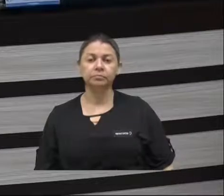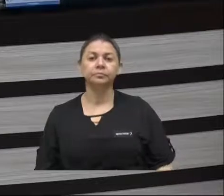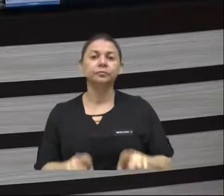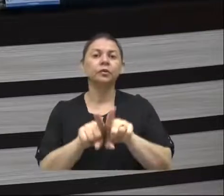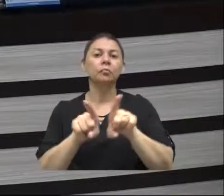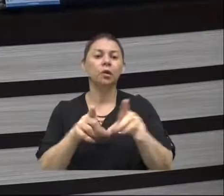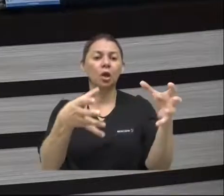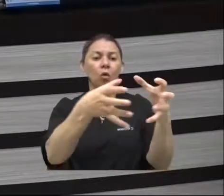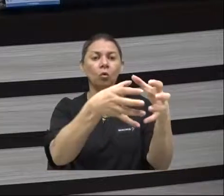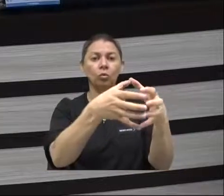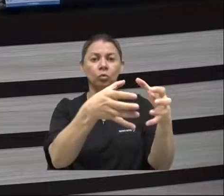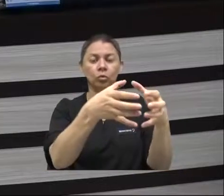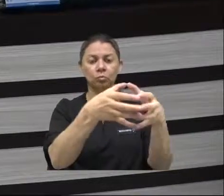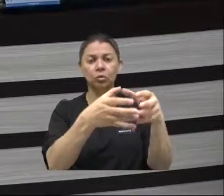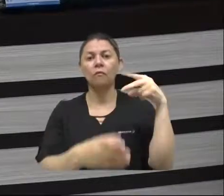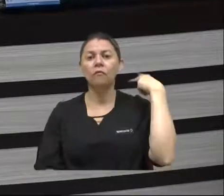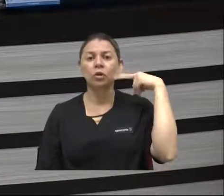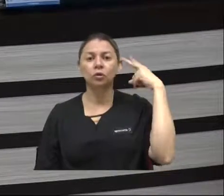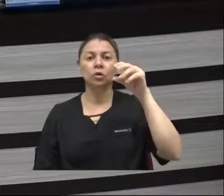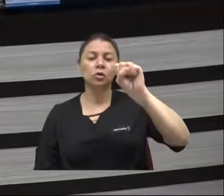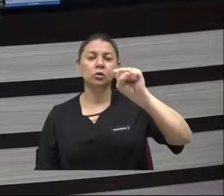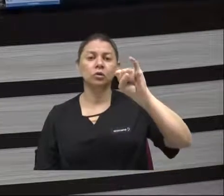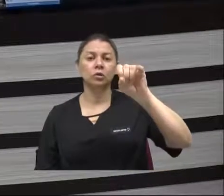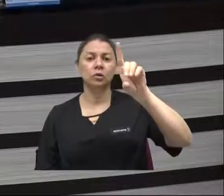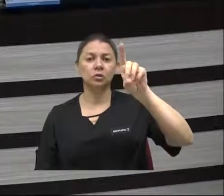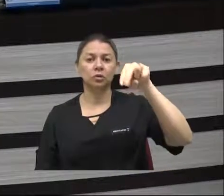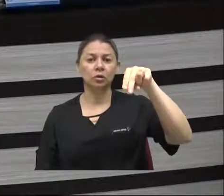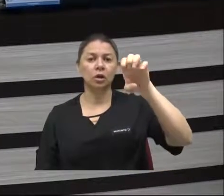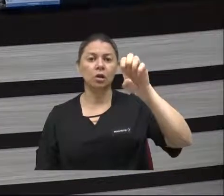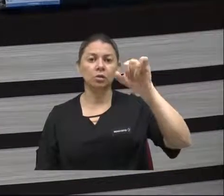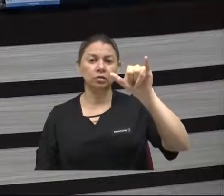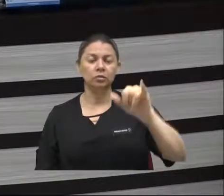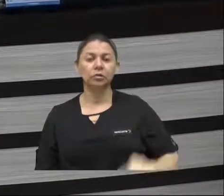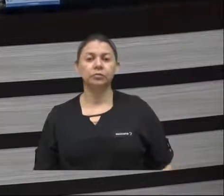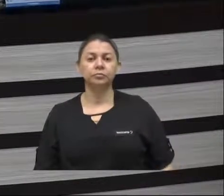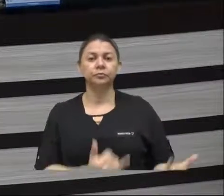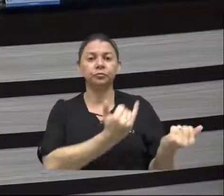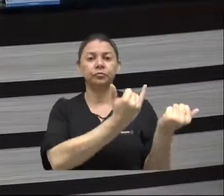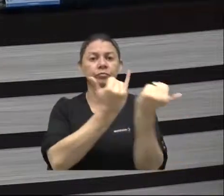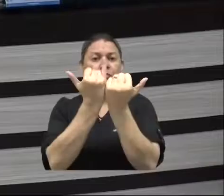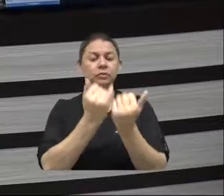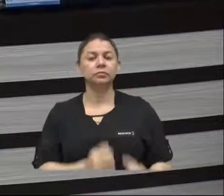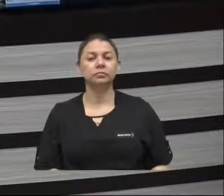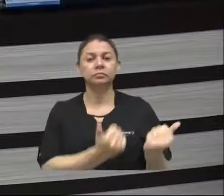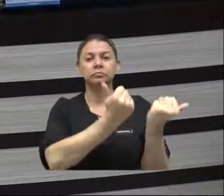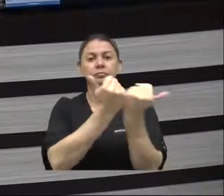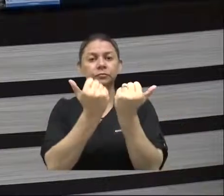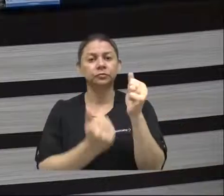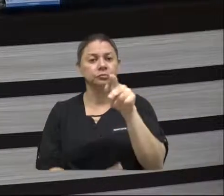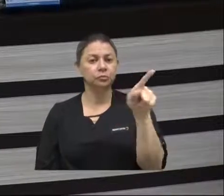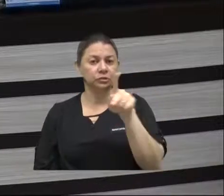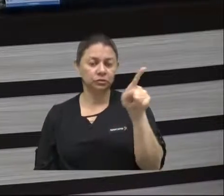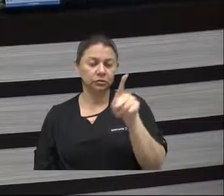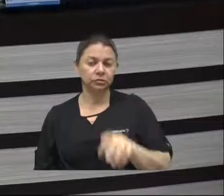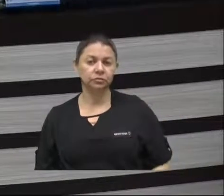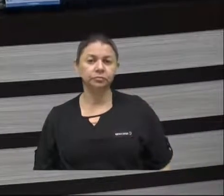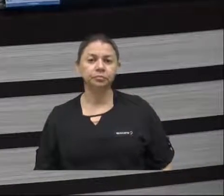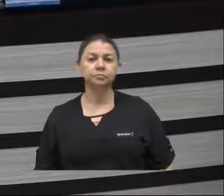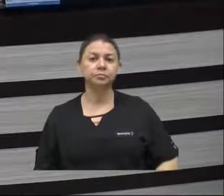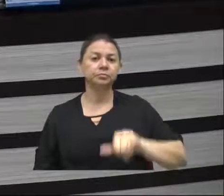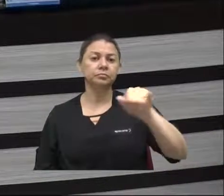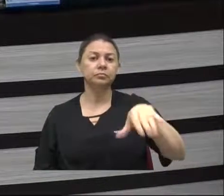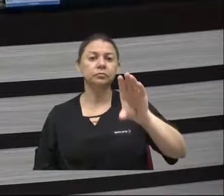tem Sidney Pascotto. Vice-presidente Mirdo Lanche. Primeiro secretário Jorge de Freitas.